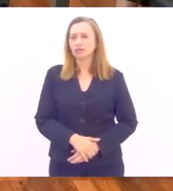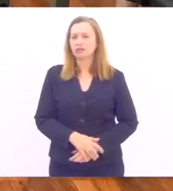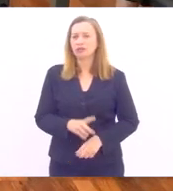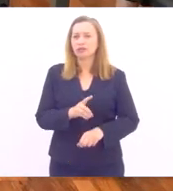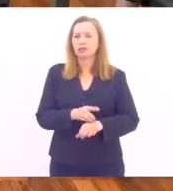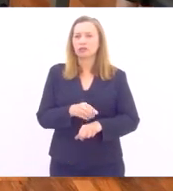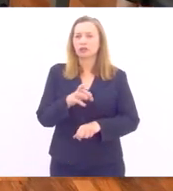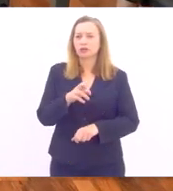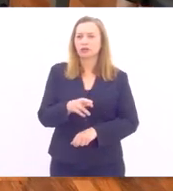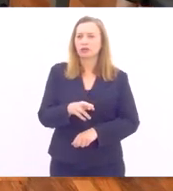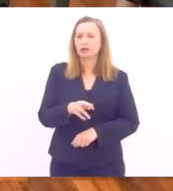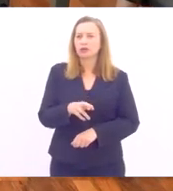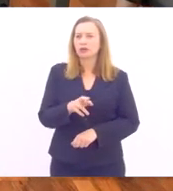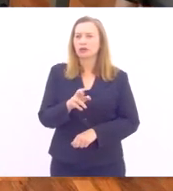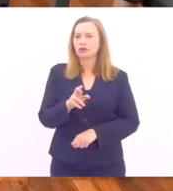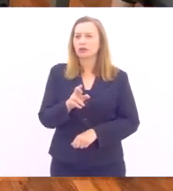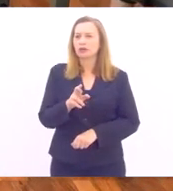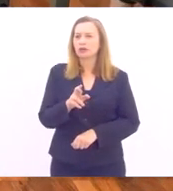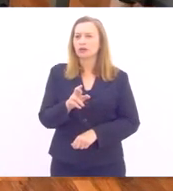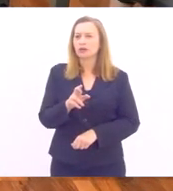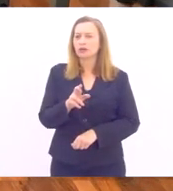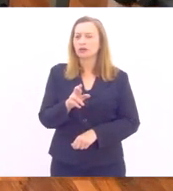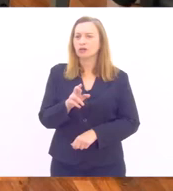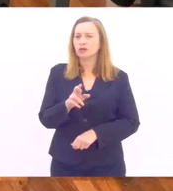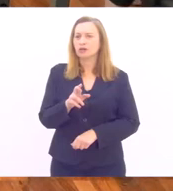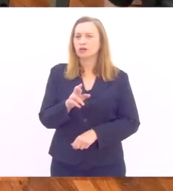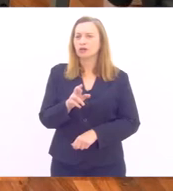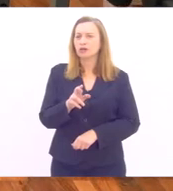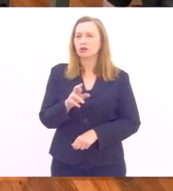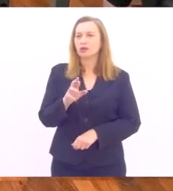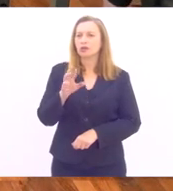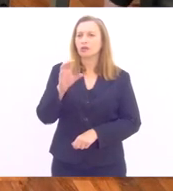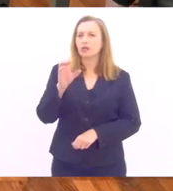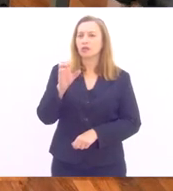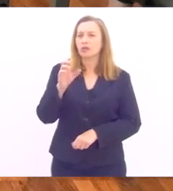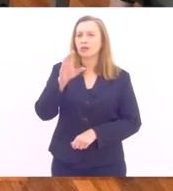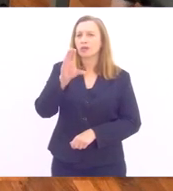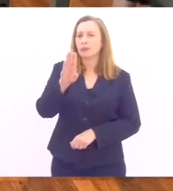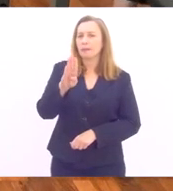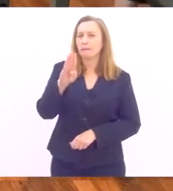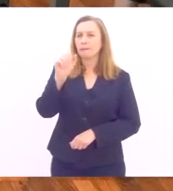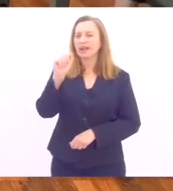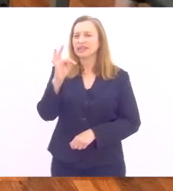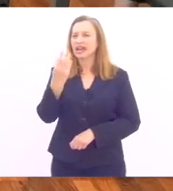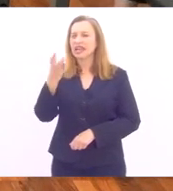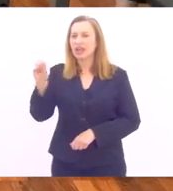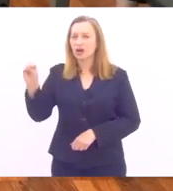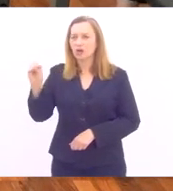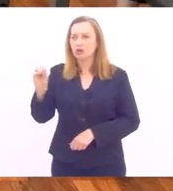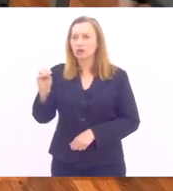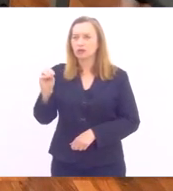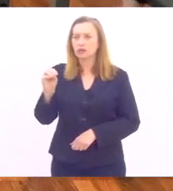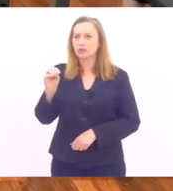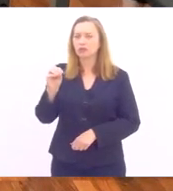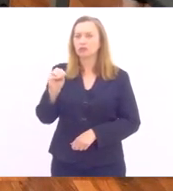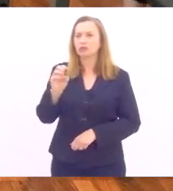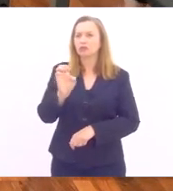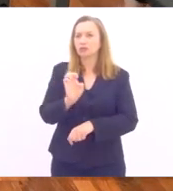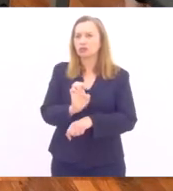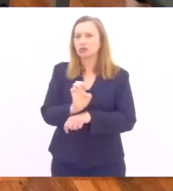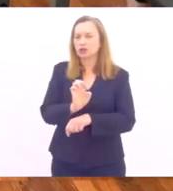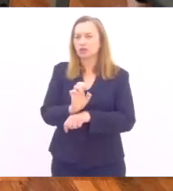Doutor Felipe, o tenente-coronel é comandante do Batalhão de Policiamento de Estados,